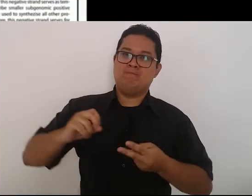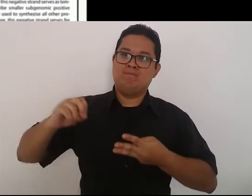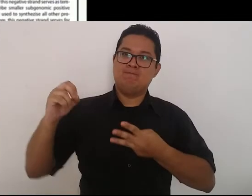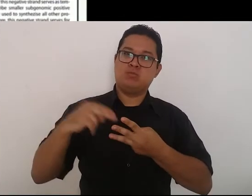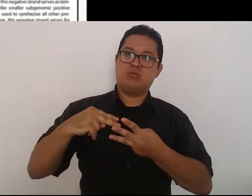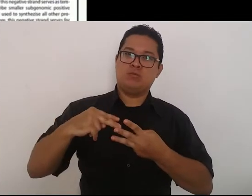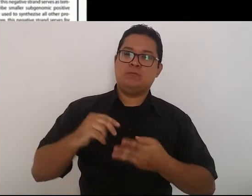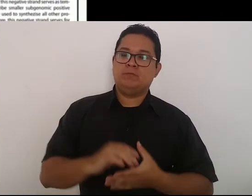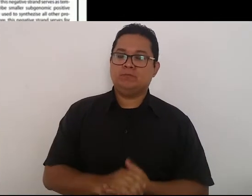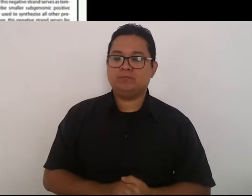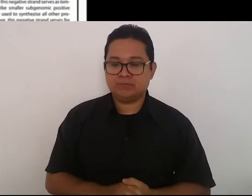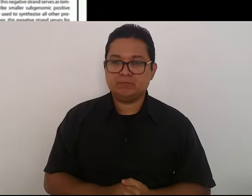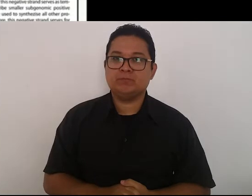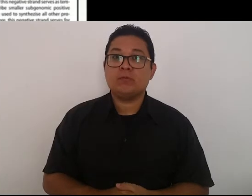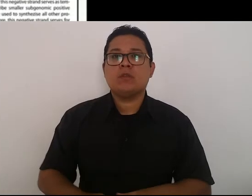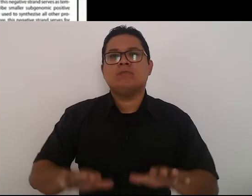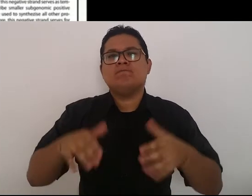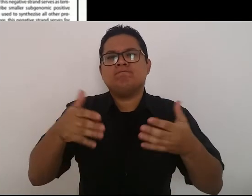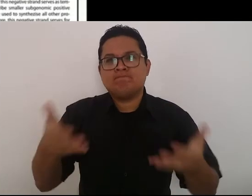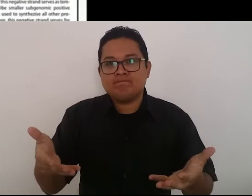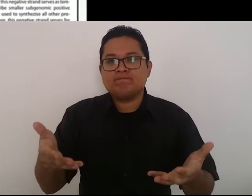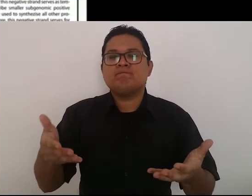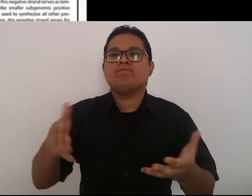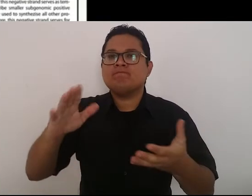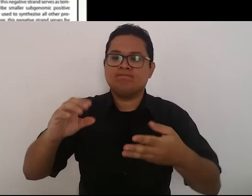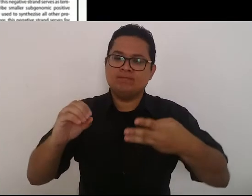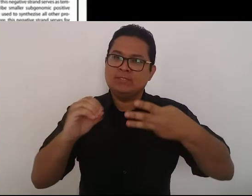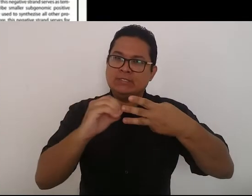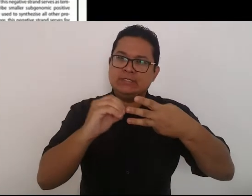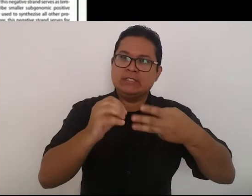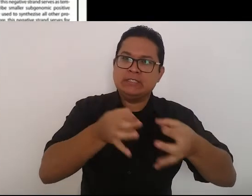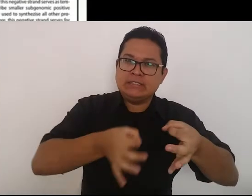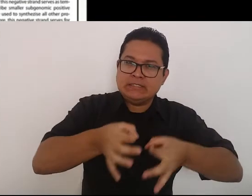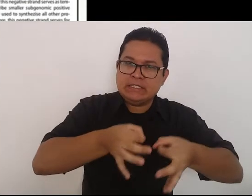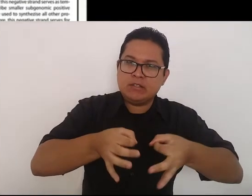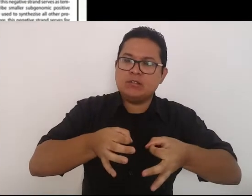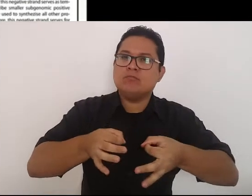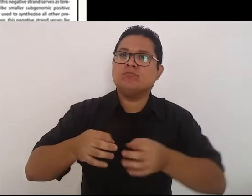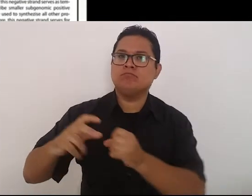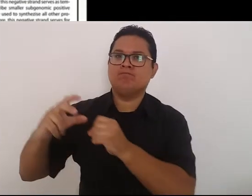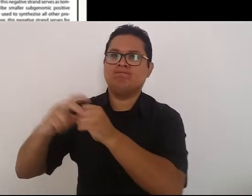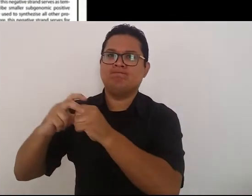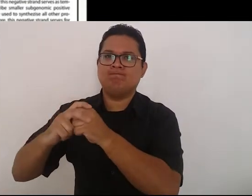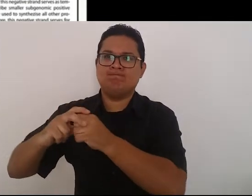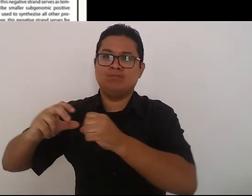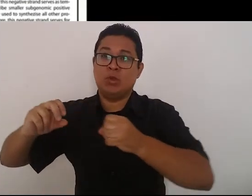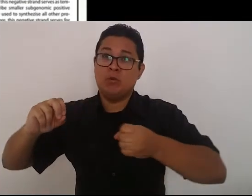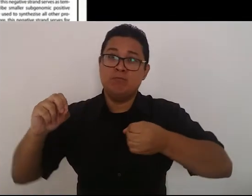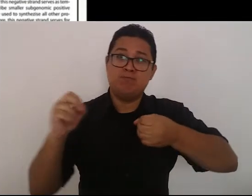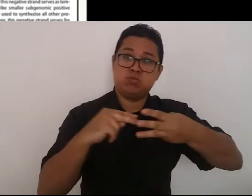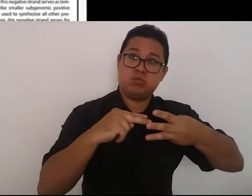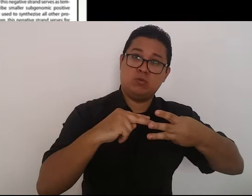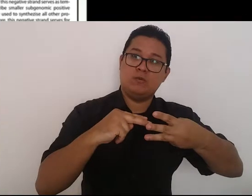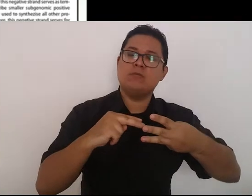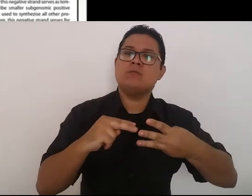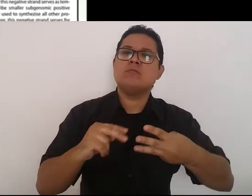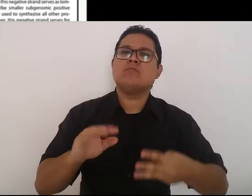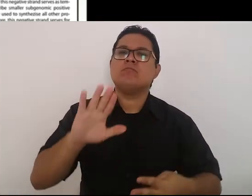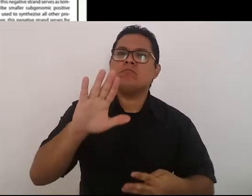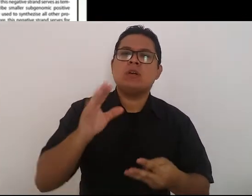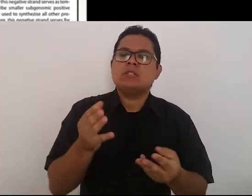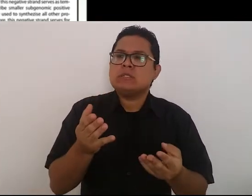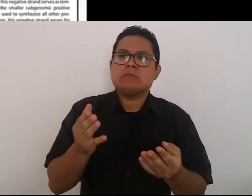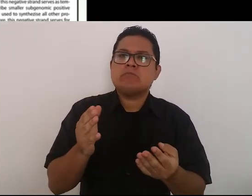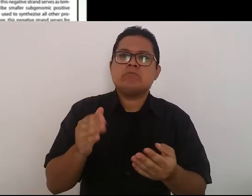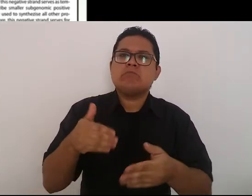na célula. E aí? Como eu já disse, os vírus são estruturas